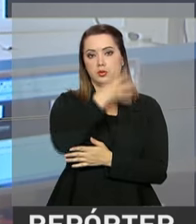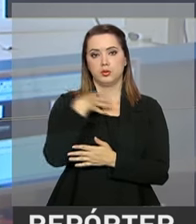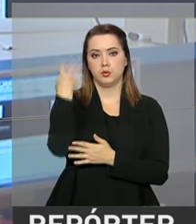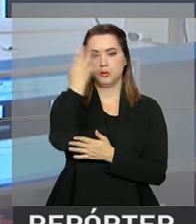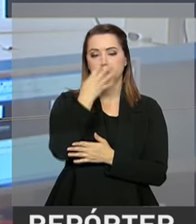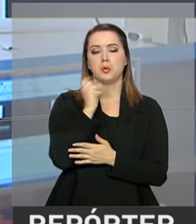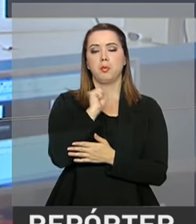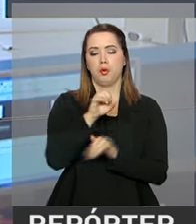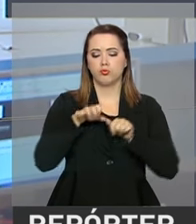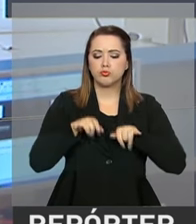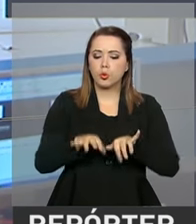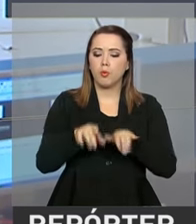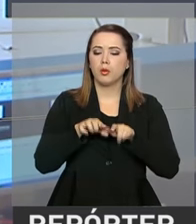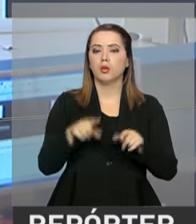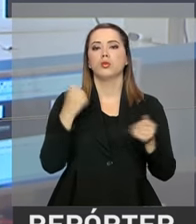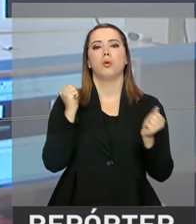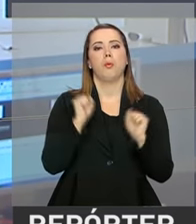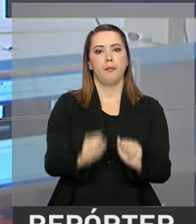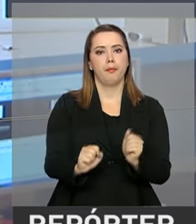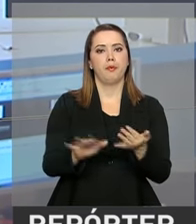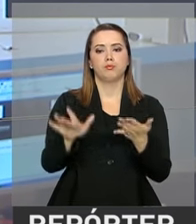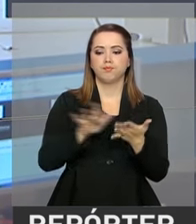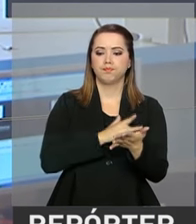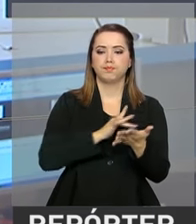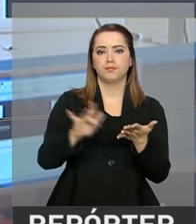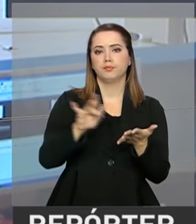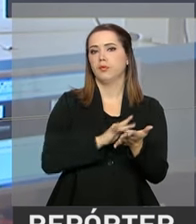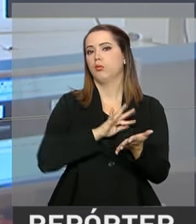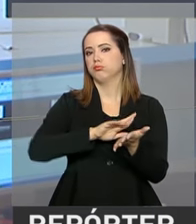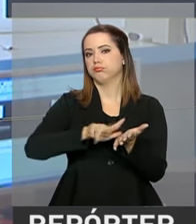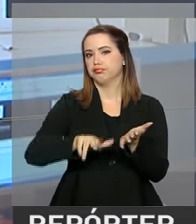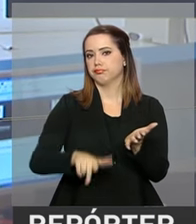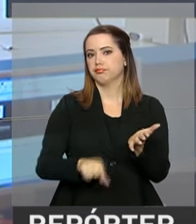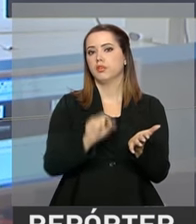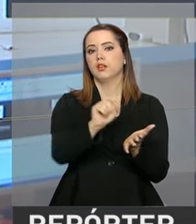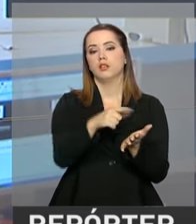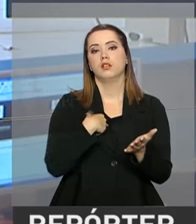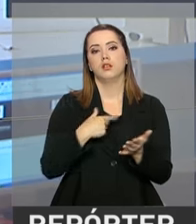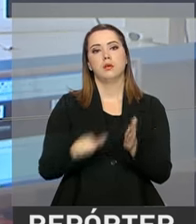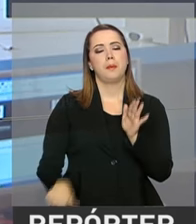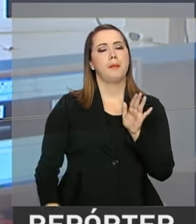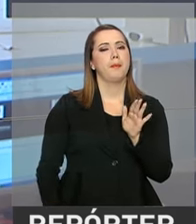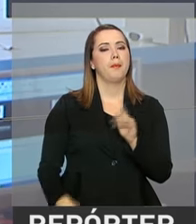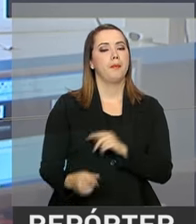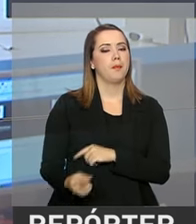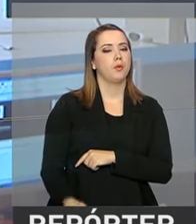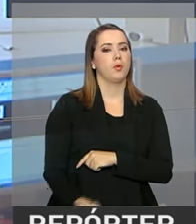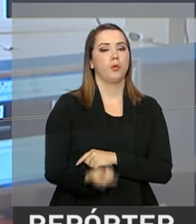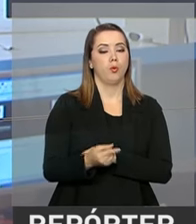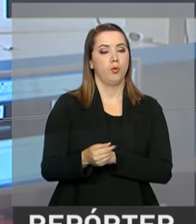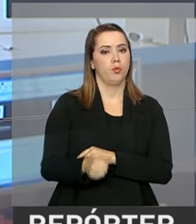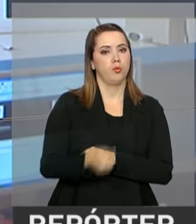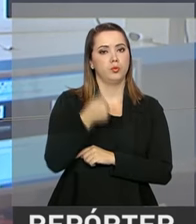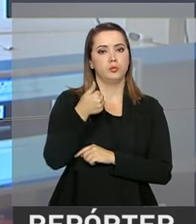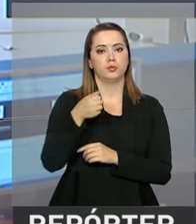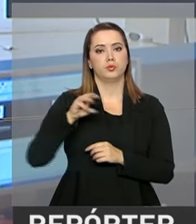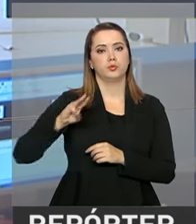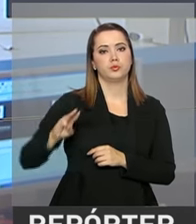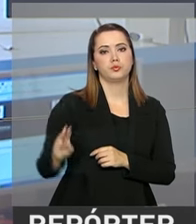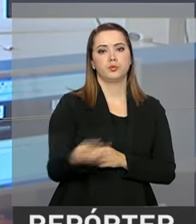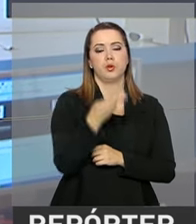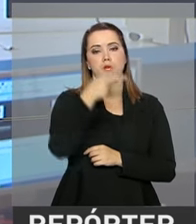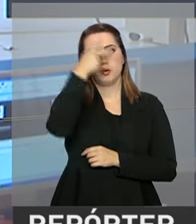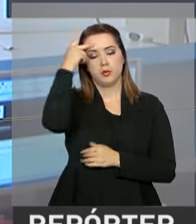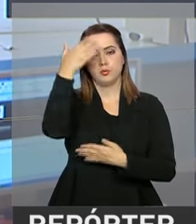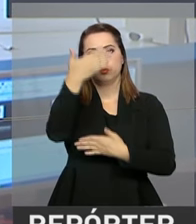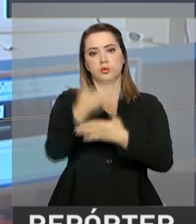tablet. Nas duas primeiras edições do simulado, mais de 1 milhão de avaliações foram feitas. A quarta e última edição do simulado será